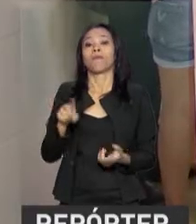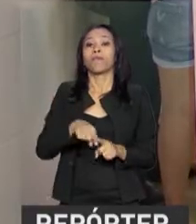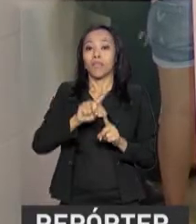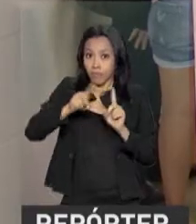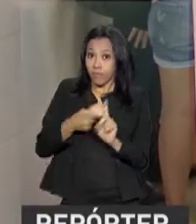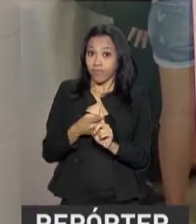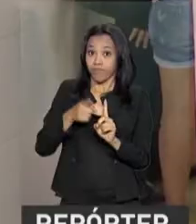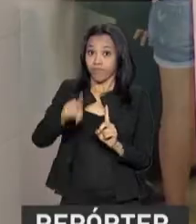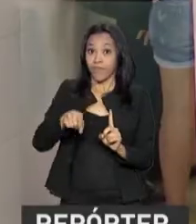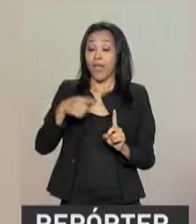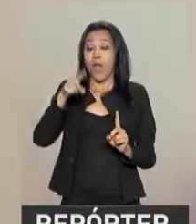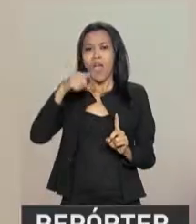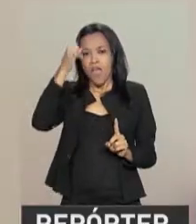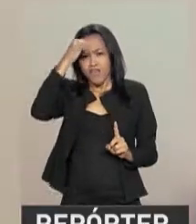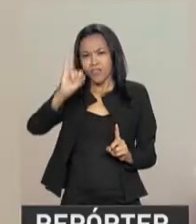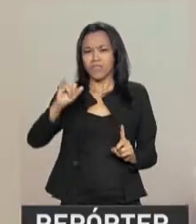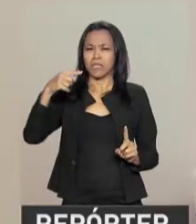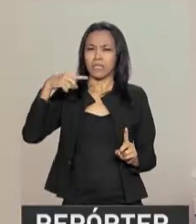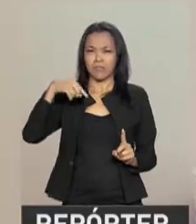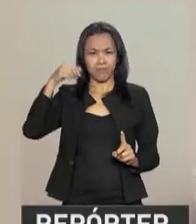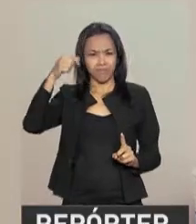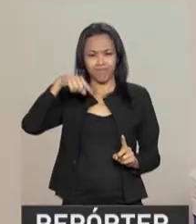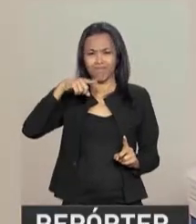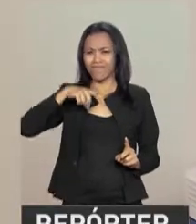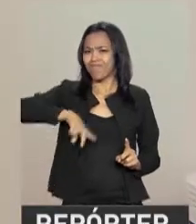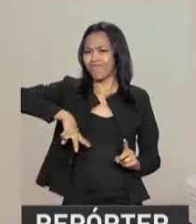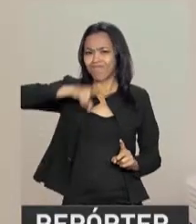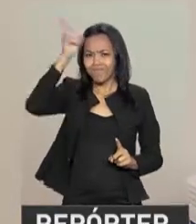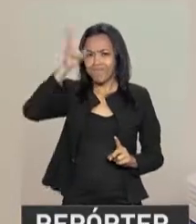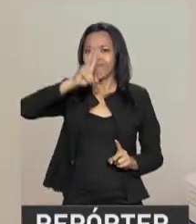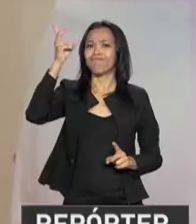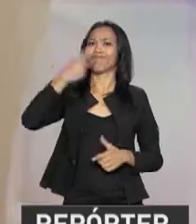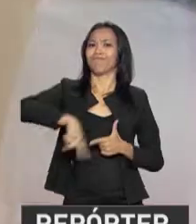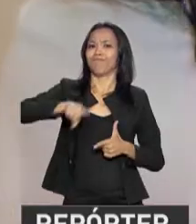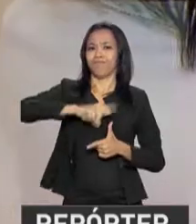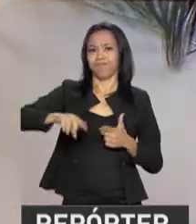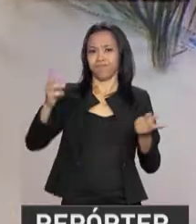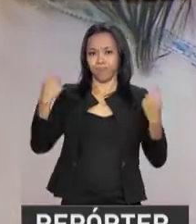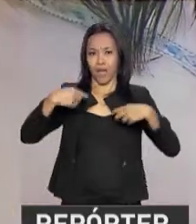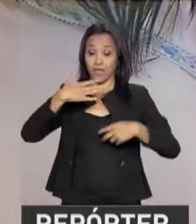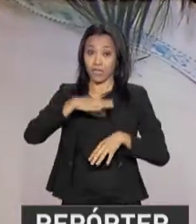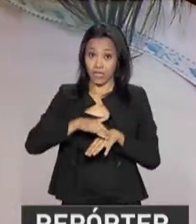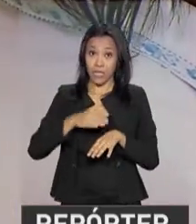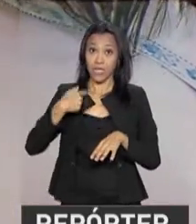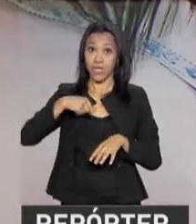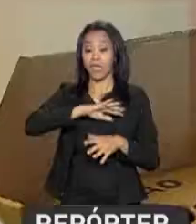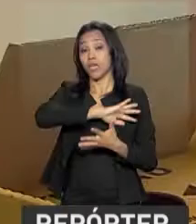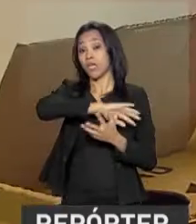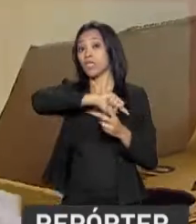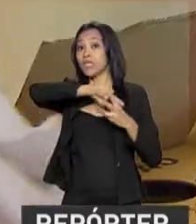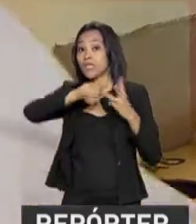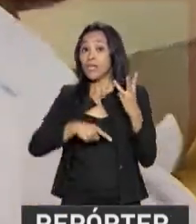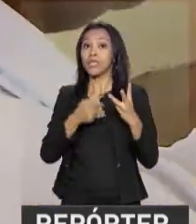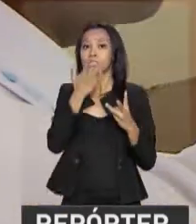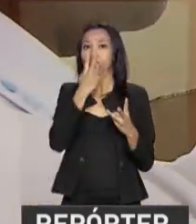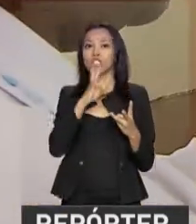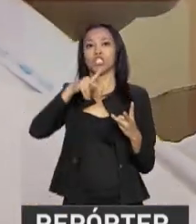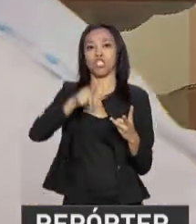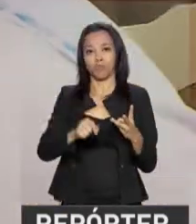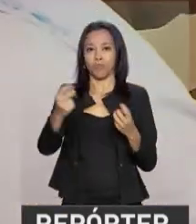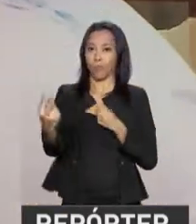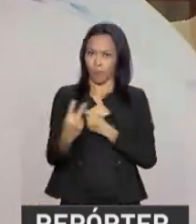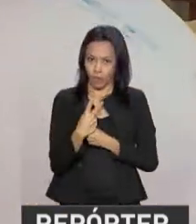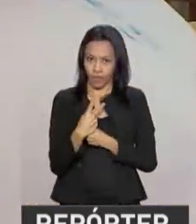possibilidade de casos graves da doença e internações ela protege contra os três subtipos do vírus da gripe que são mais comuns